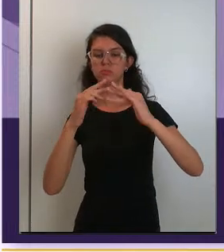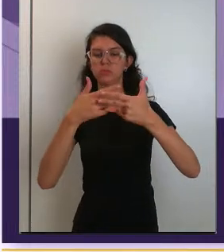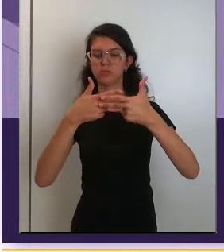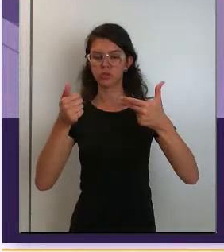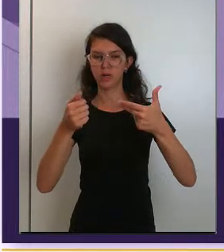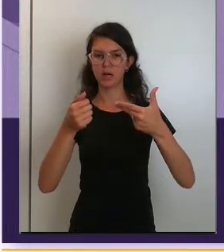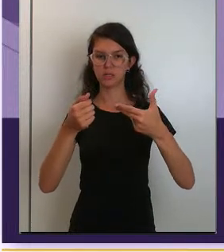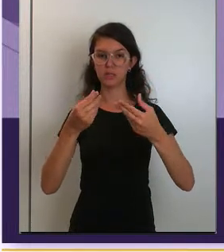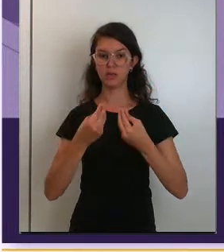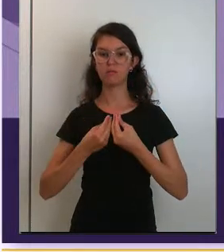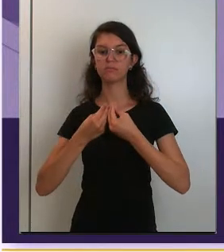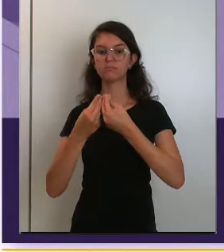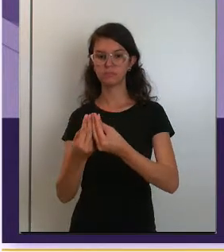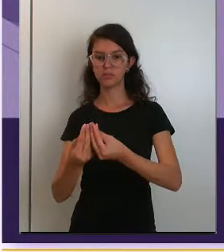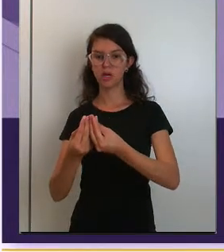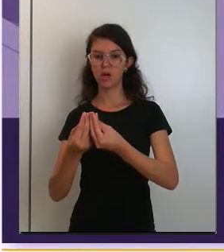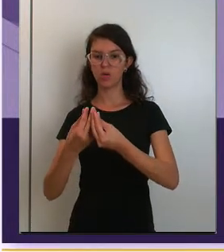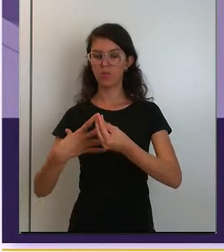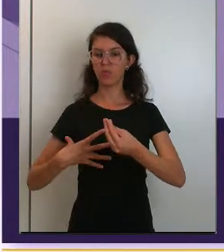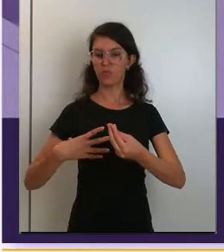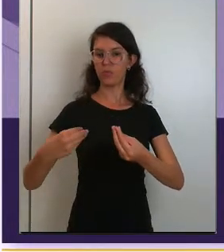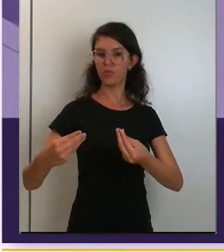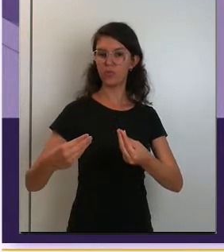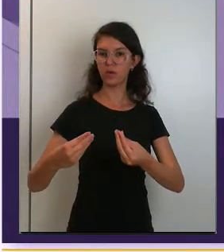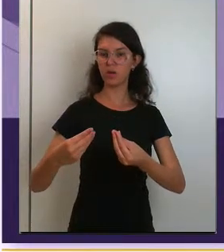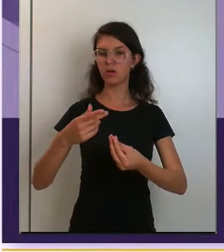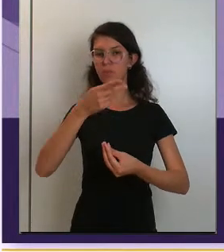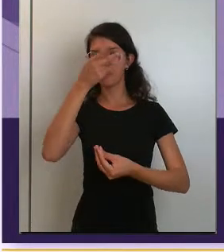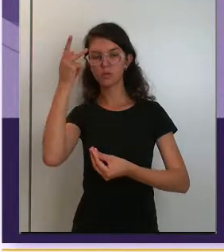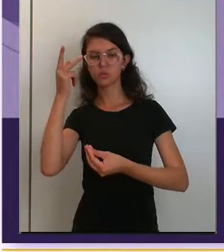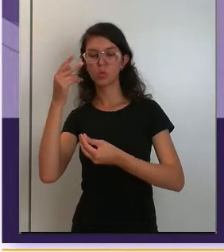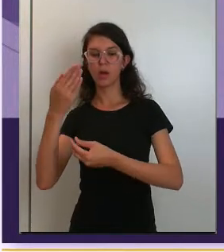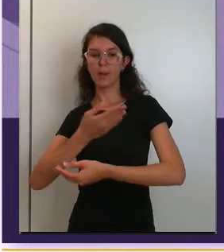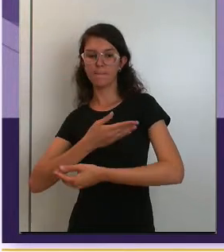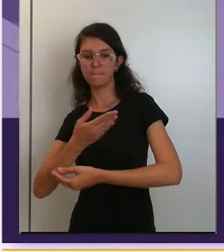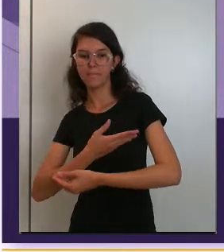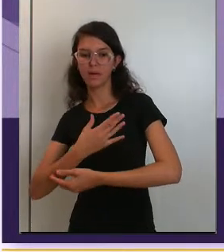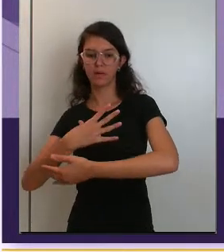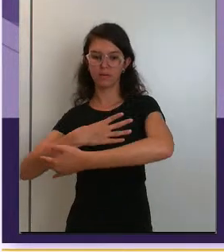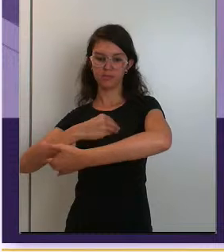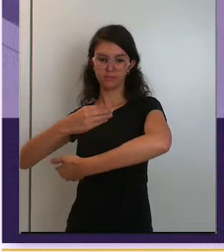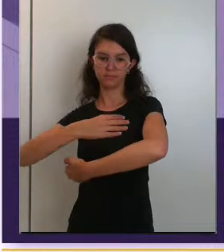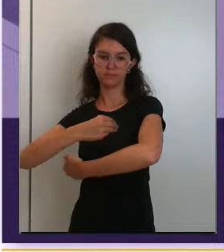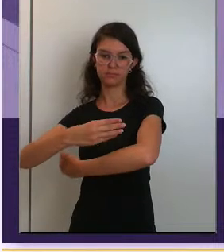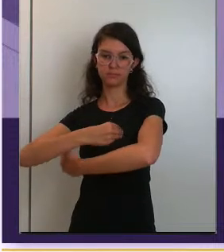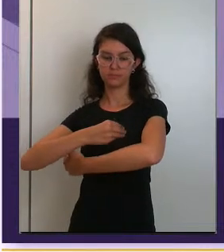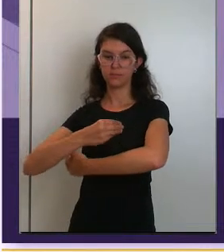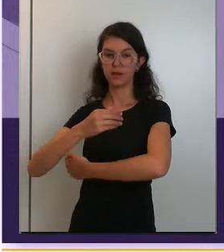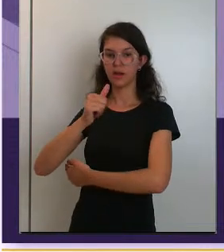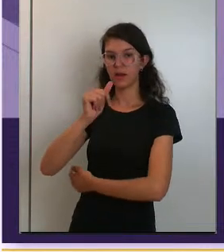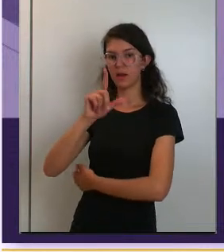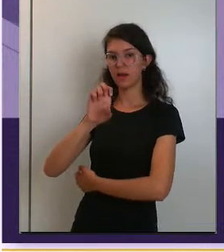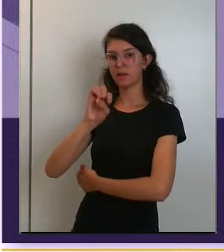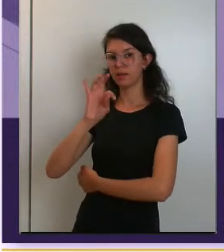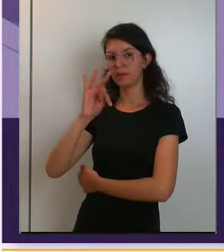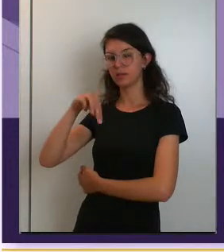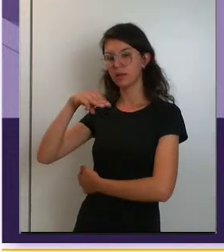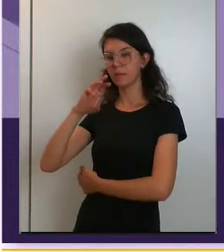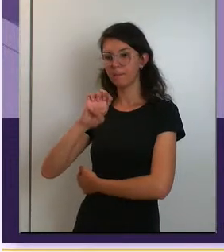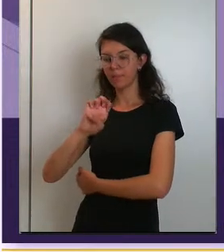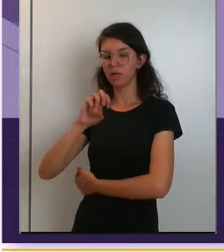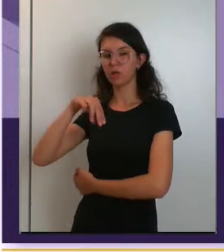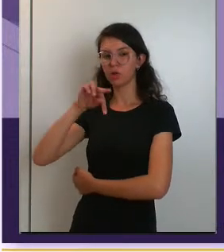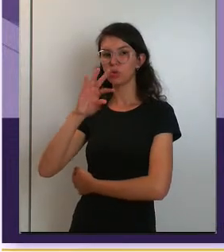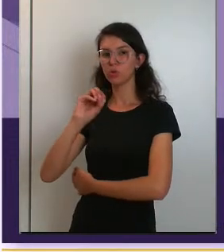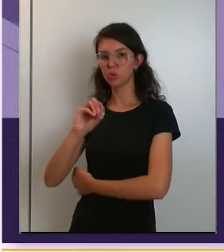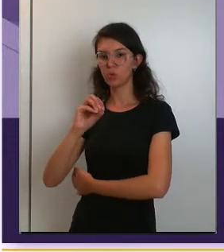dando seu filho para uma familiar, para uma amiga amamentar, o que a gente chama de aleitamento materno cruzado, né? Quando a